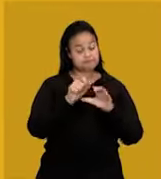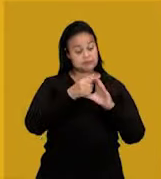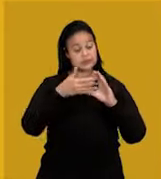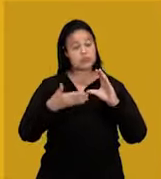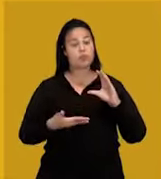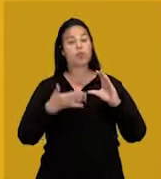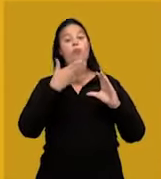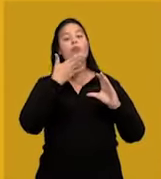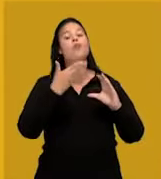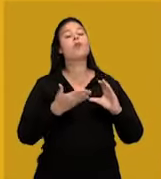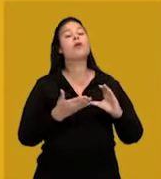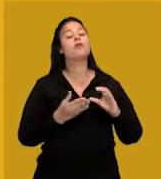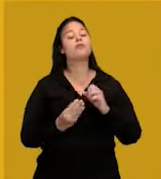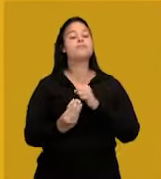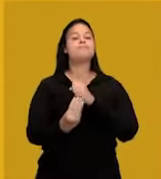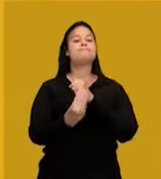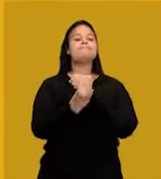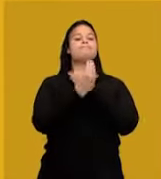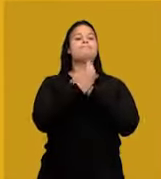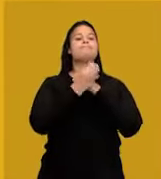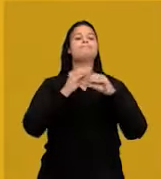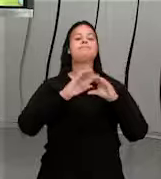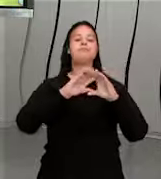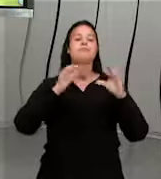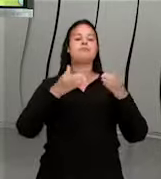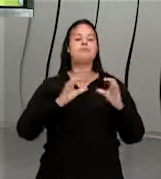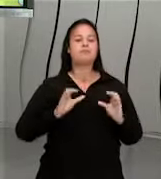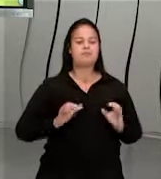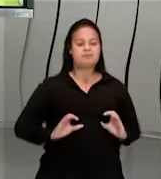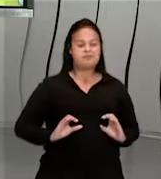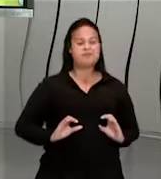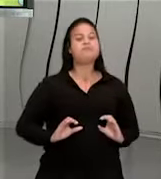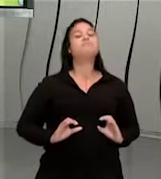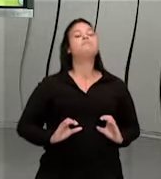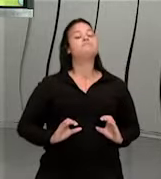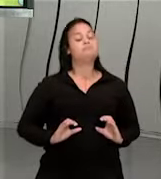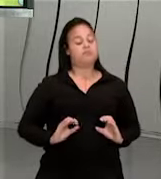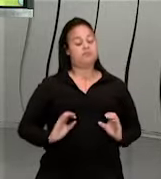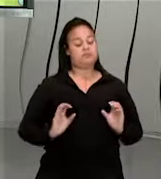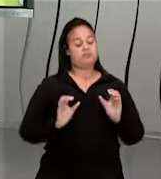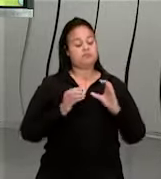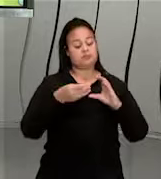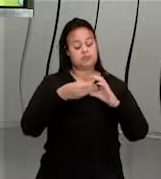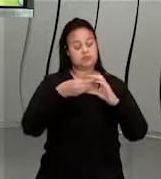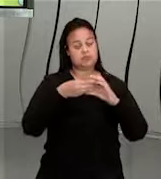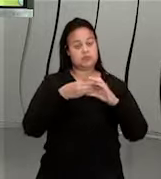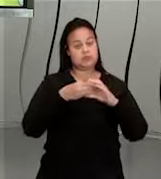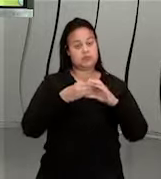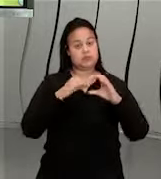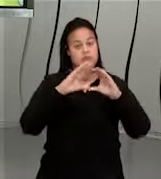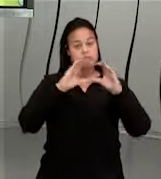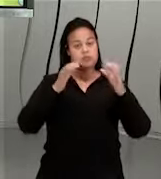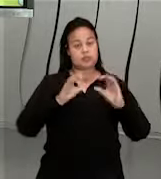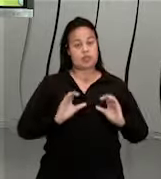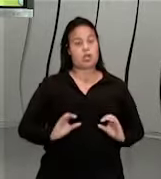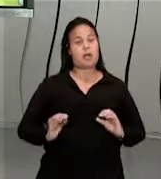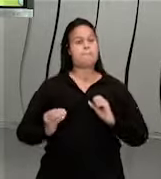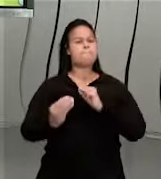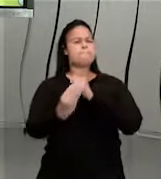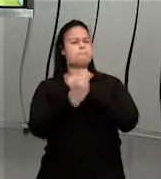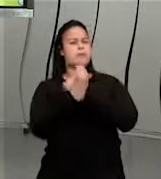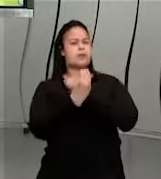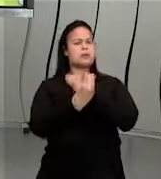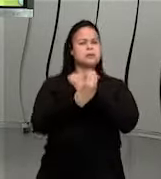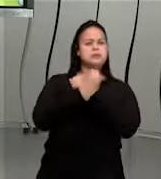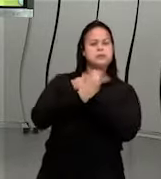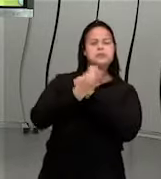na defesa do nosso organismo. São células que formam também o nosso sistema imunológico, né? Nosso